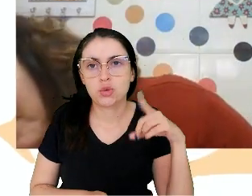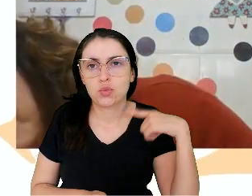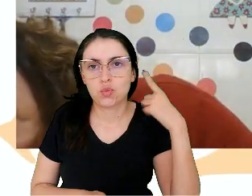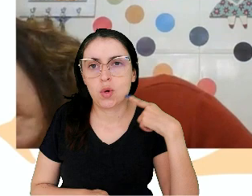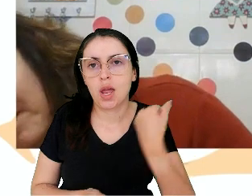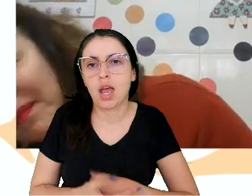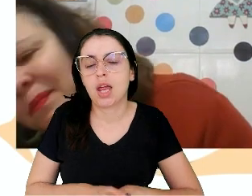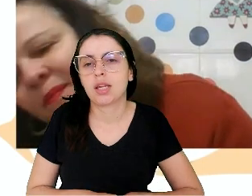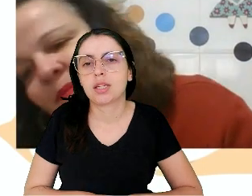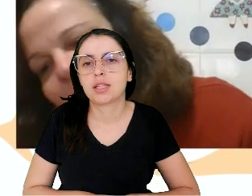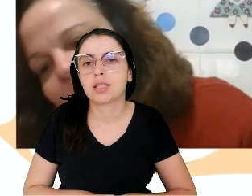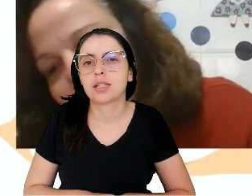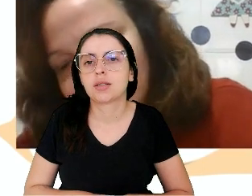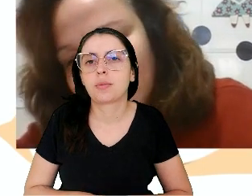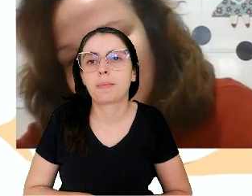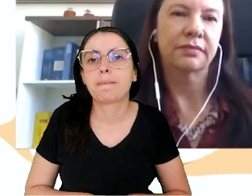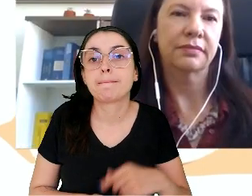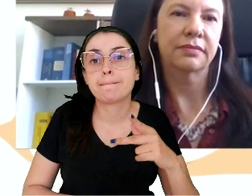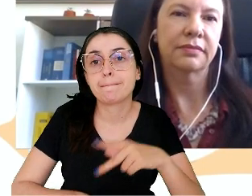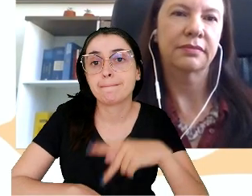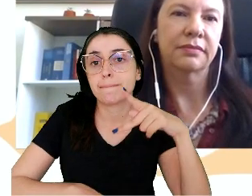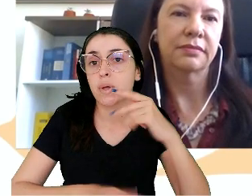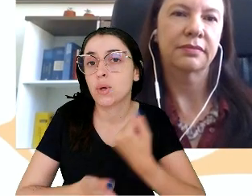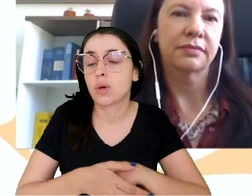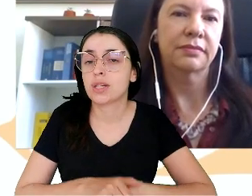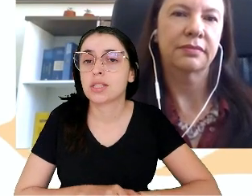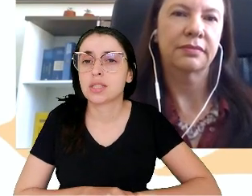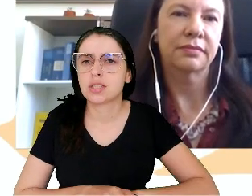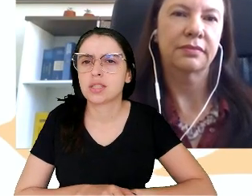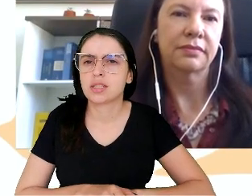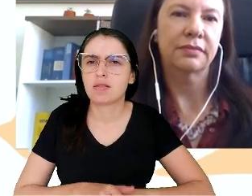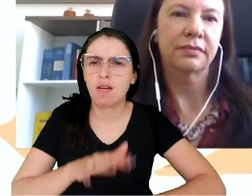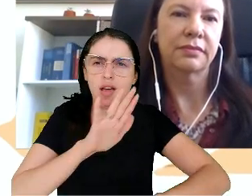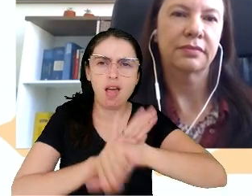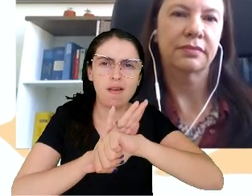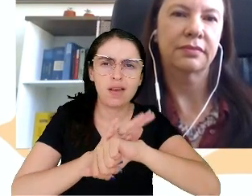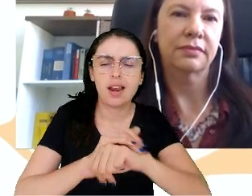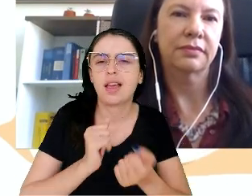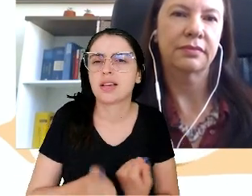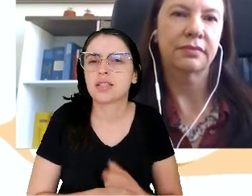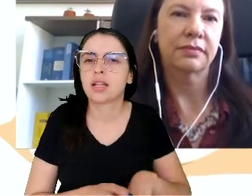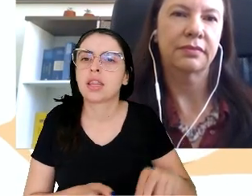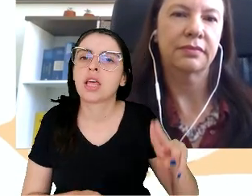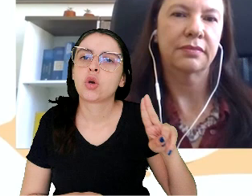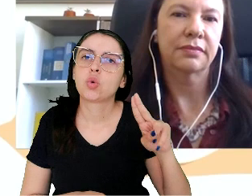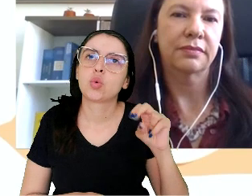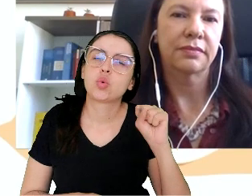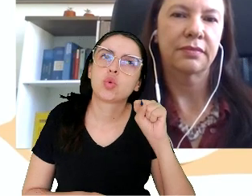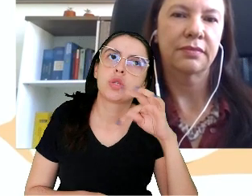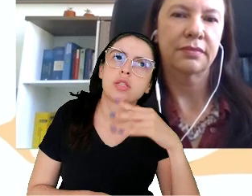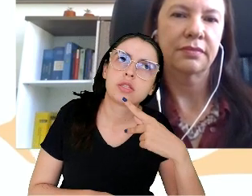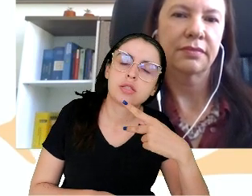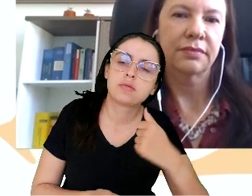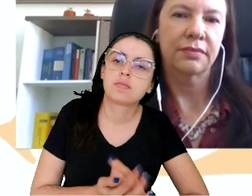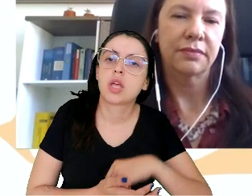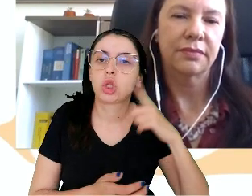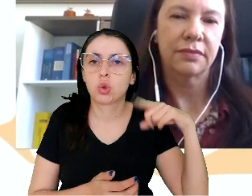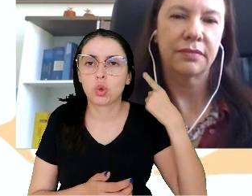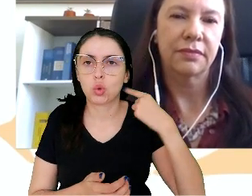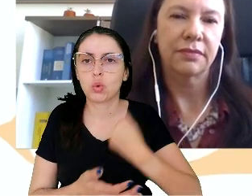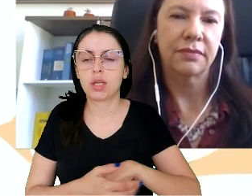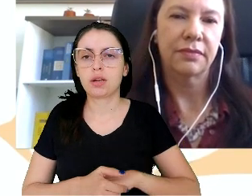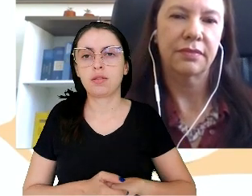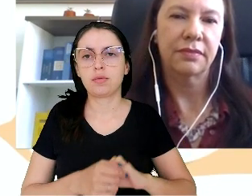advogada, pós-doutora pelo Núcleo de Estudos da Violência da USP, doutora em Direito Internacional